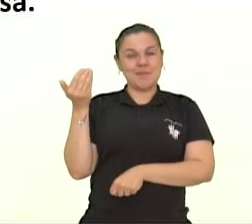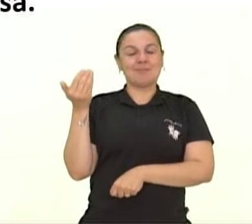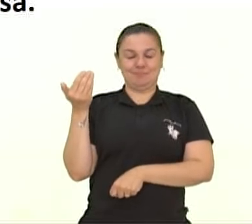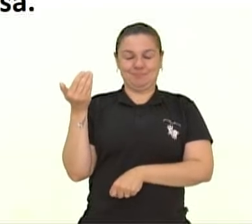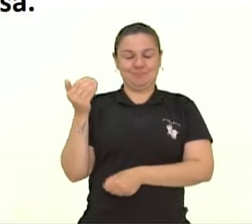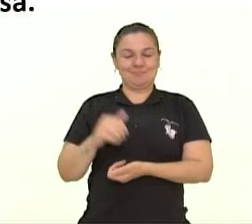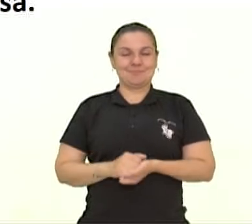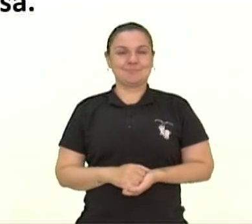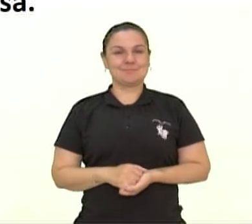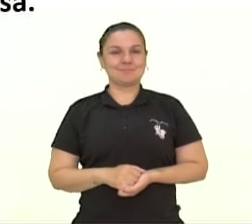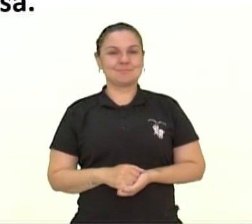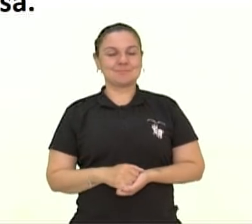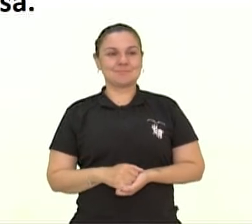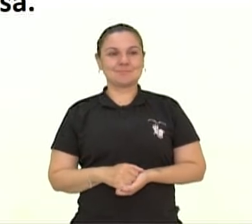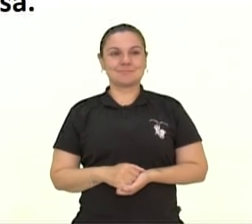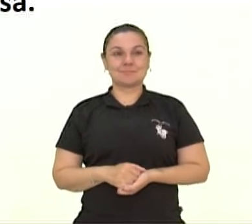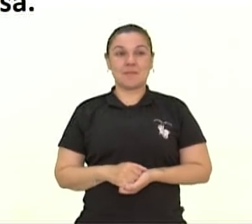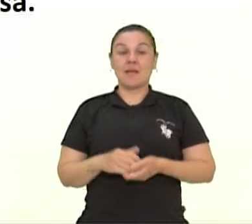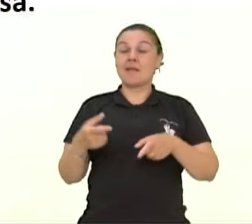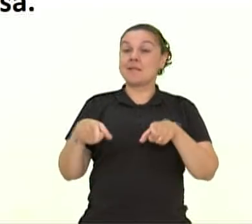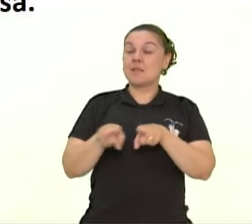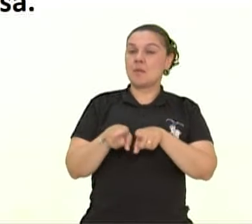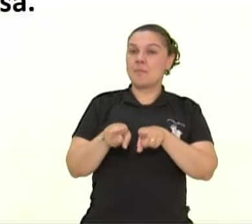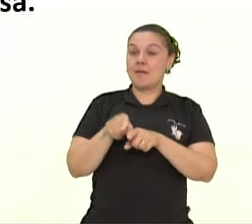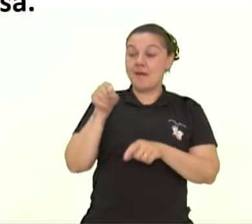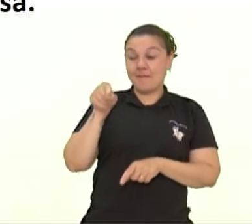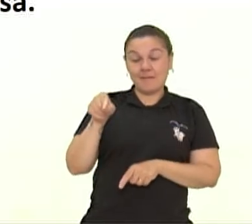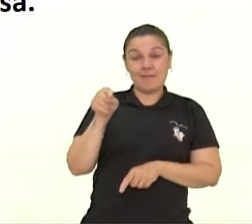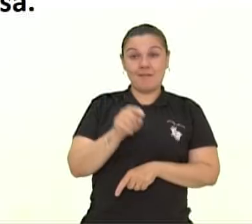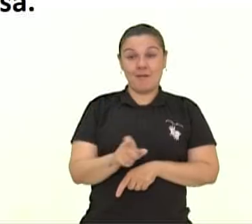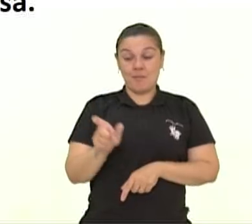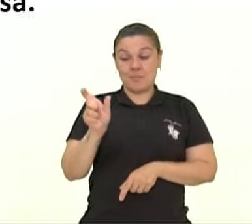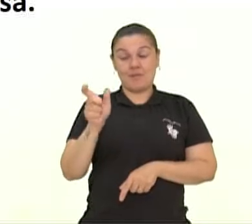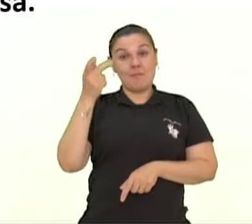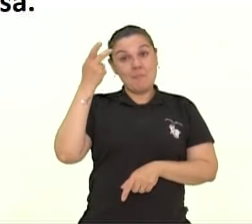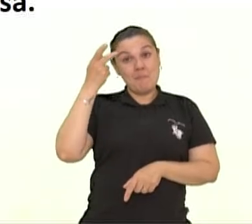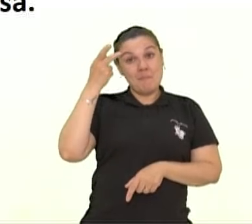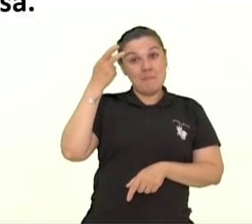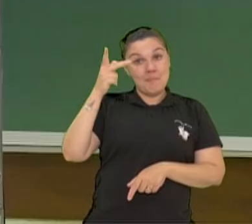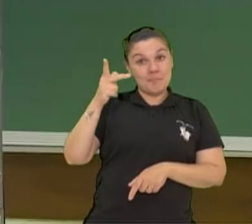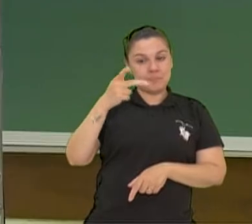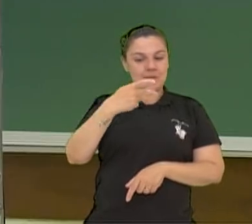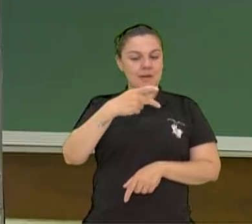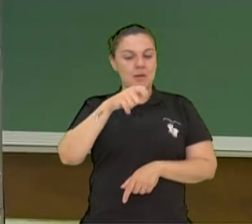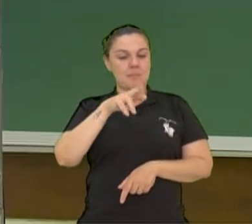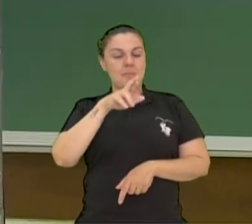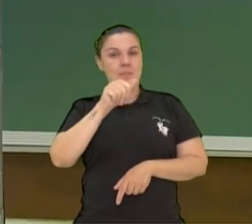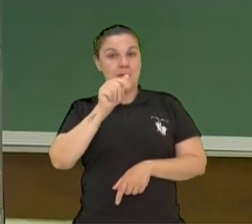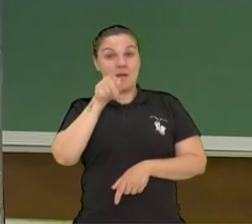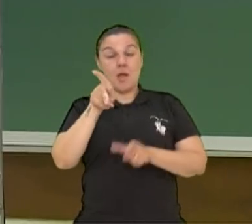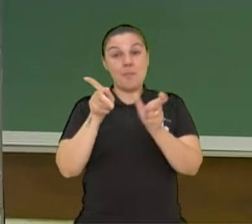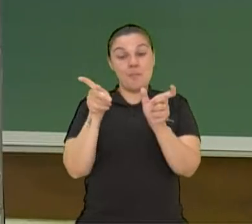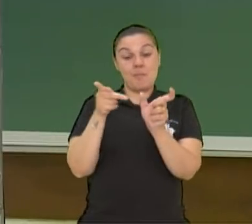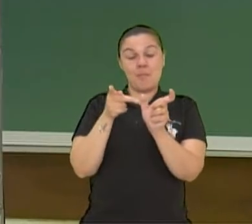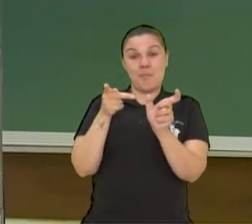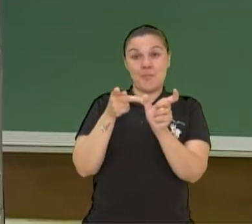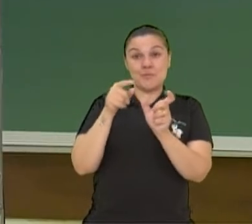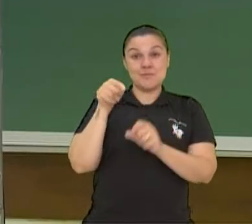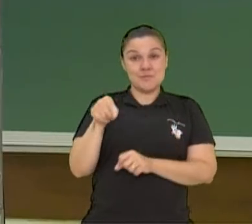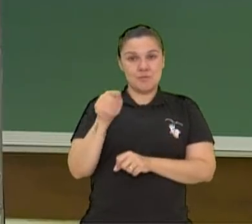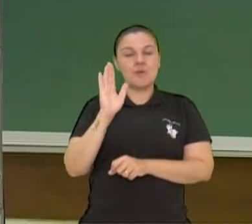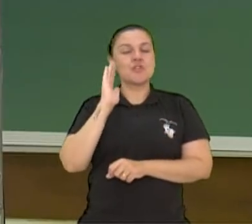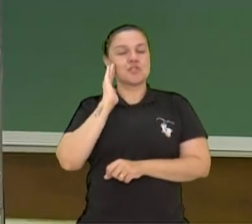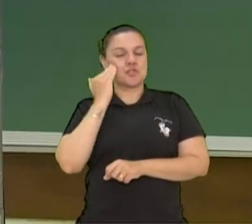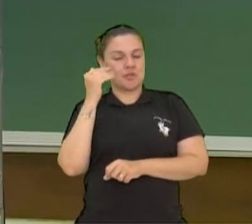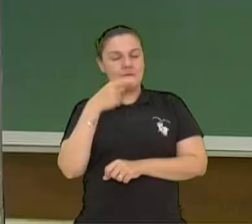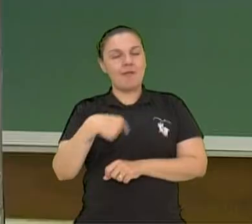A. E a gente tem também que, às vezes, a palavra para pode ser considerada uma preposição. Então, a gente já vai